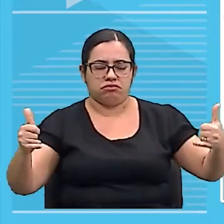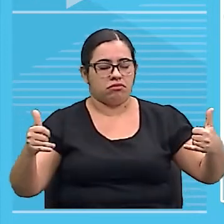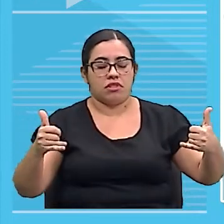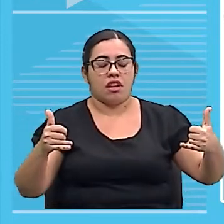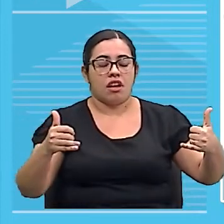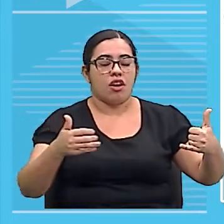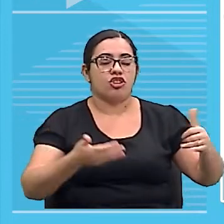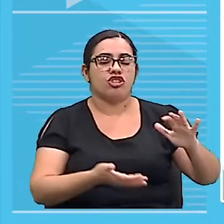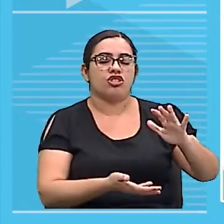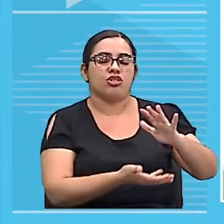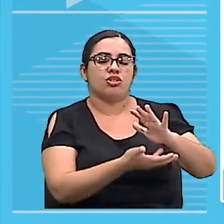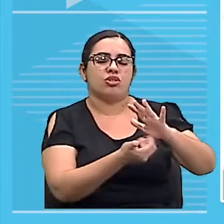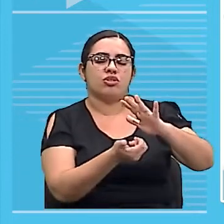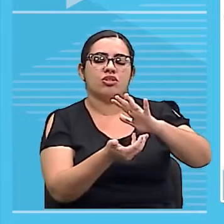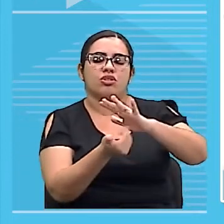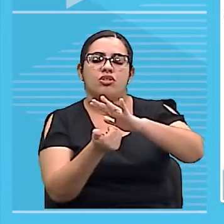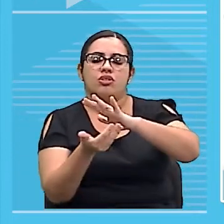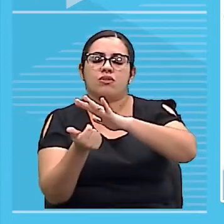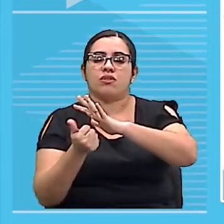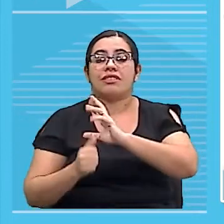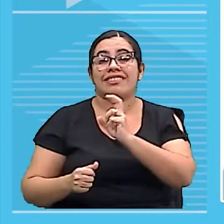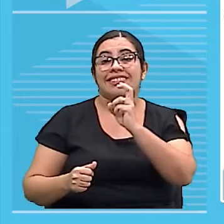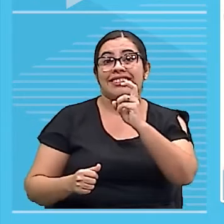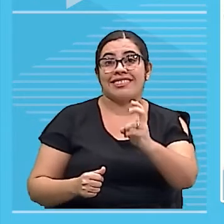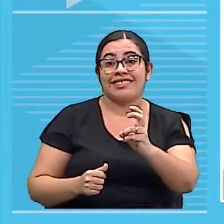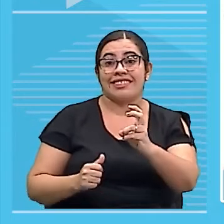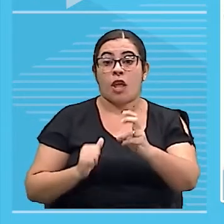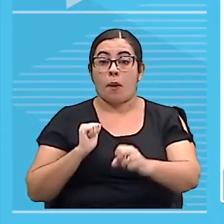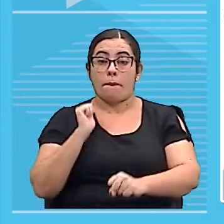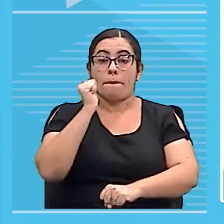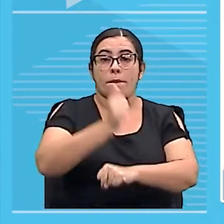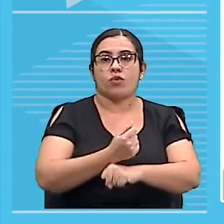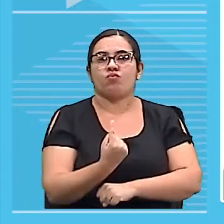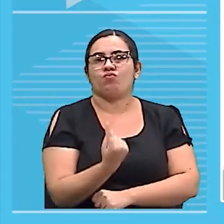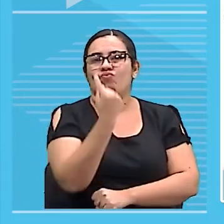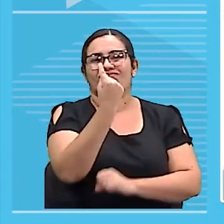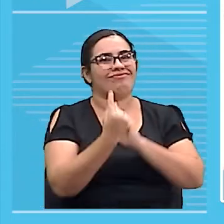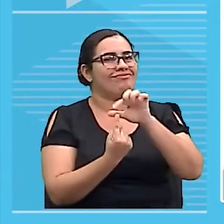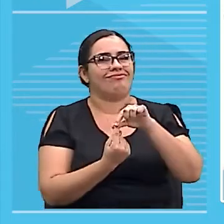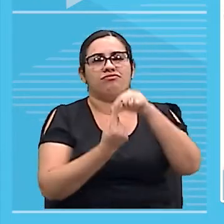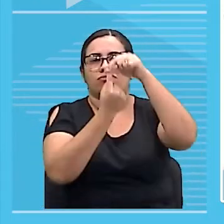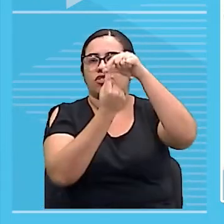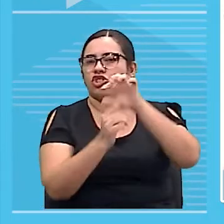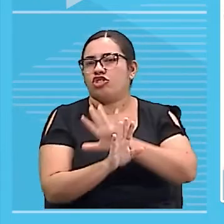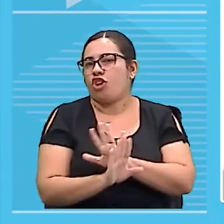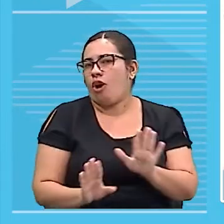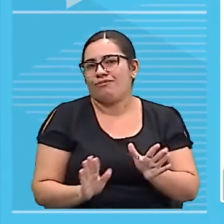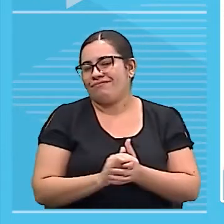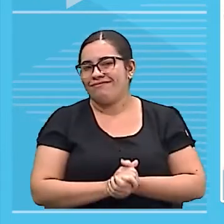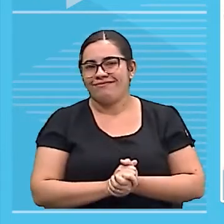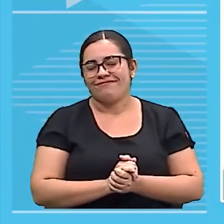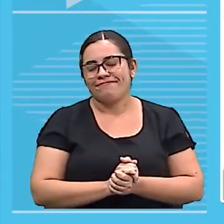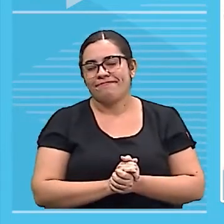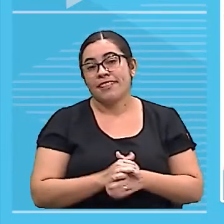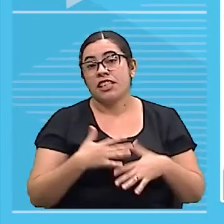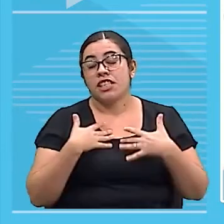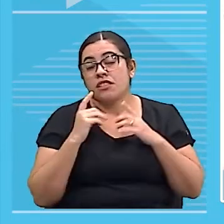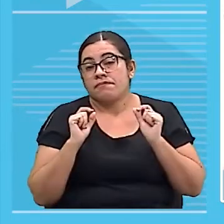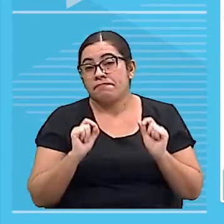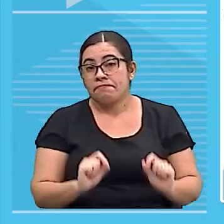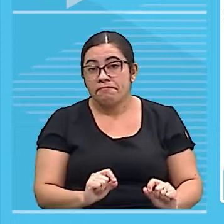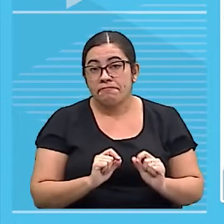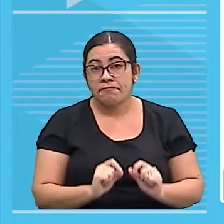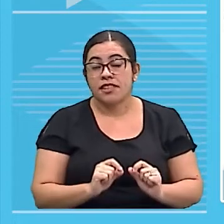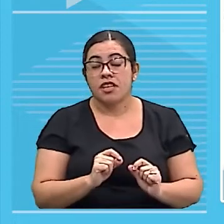trocar esses cinco resistores foram único só e quando eu faço isso eu